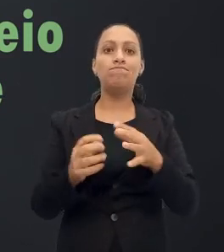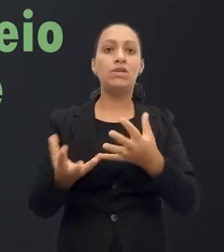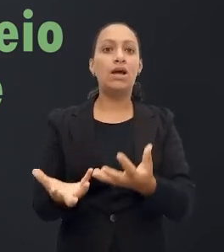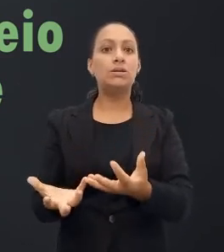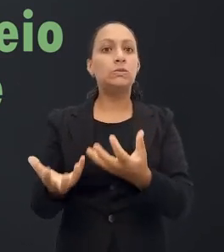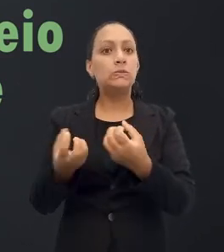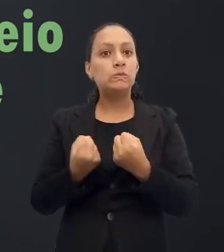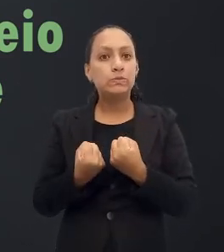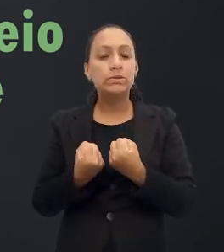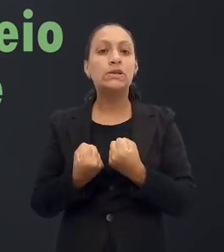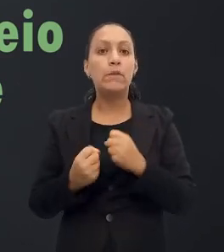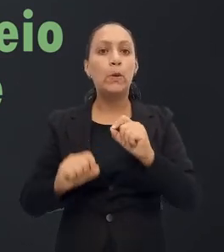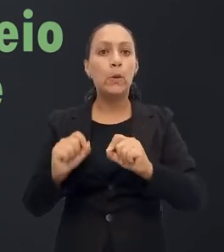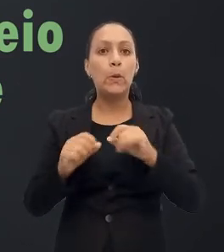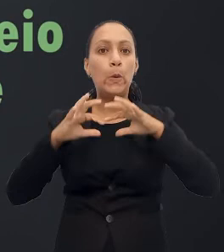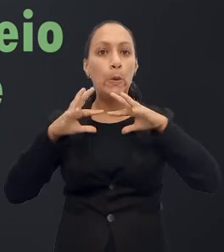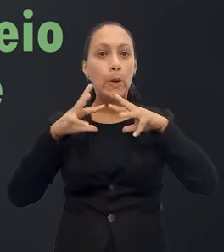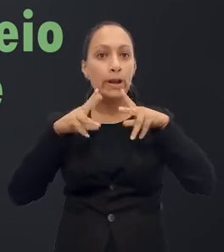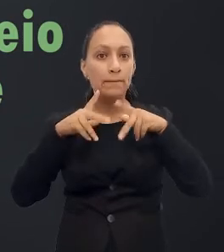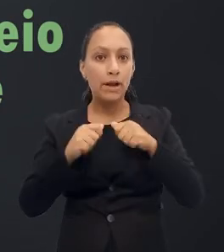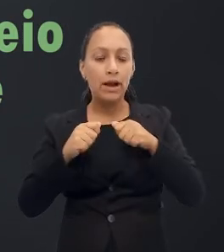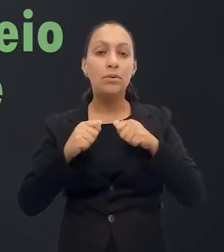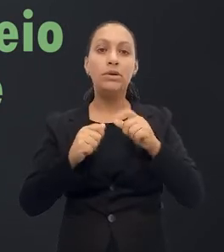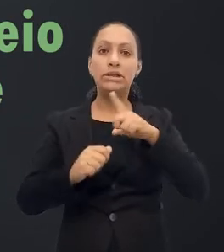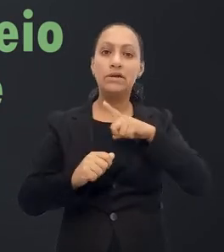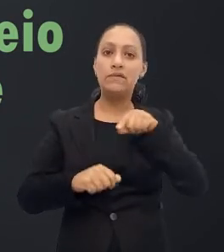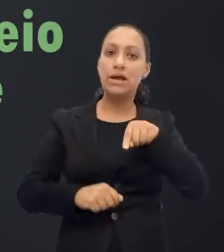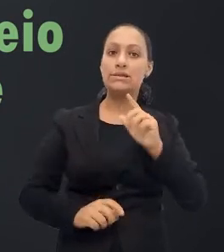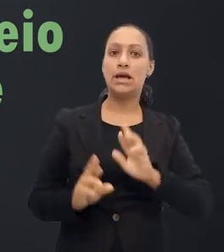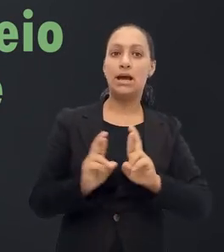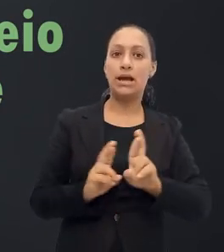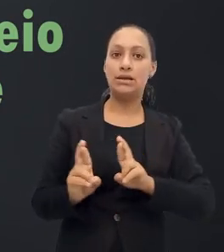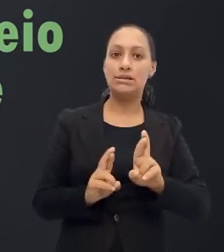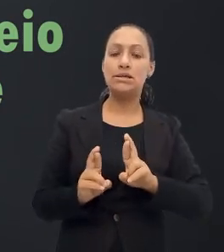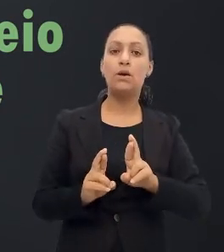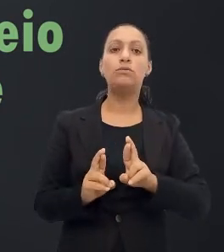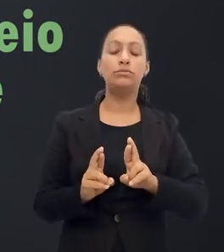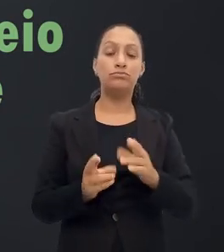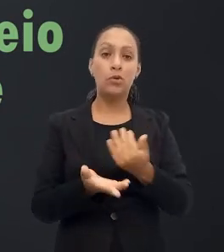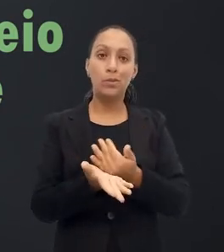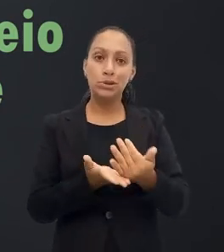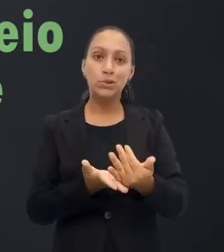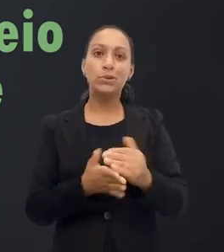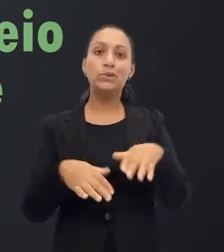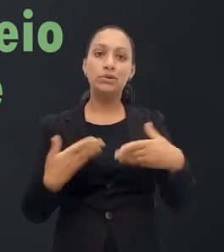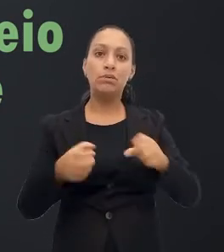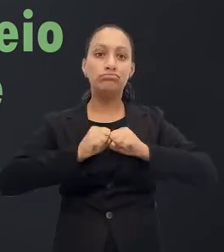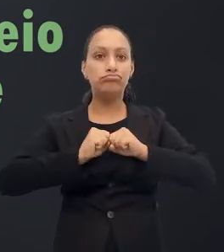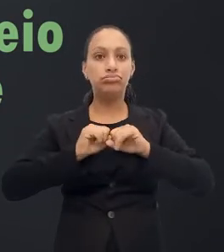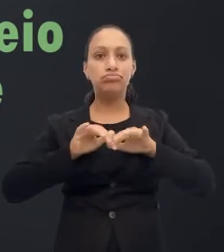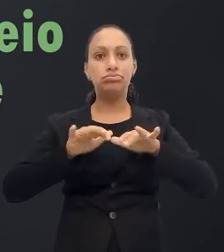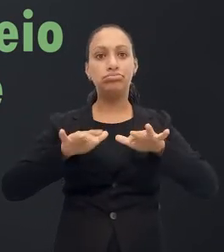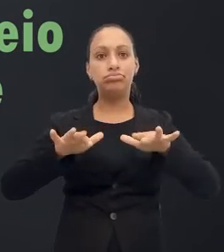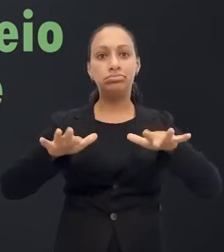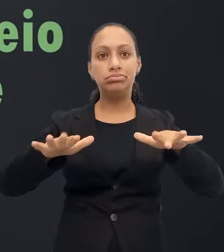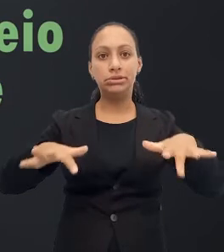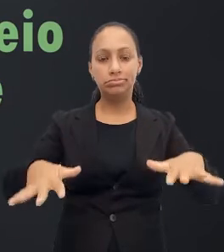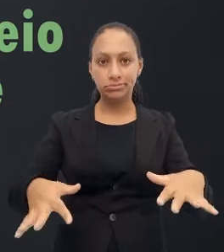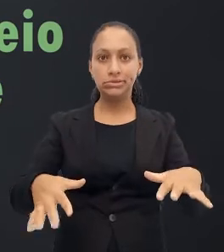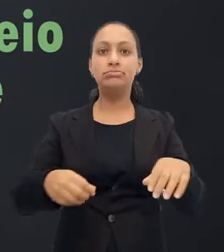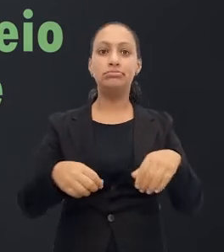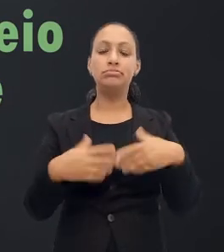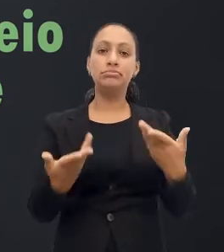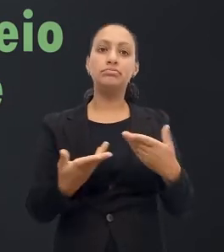um animal, né? Então, daí surge essa relação dessas doenças zoonóticas e, a partir disso, então, transpôs, então, a